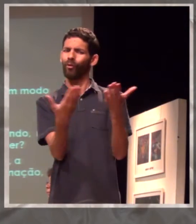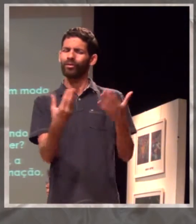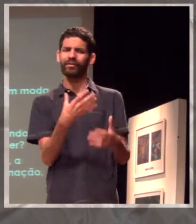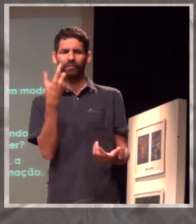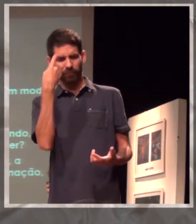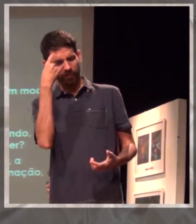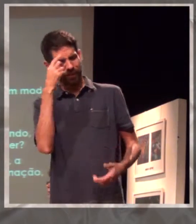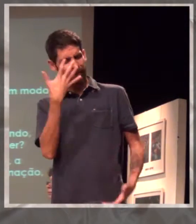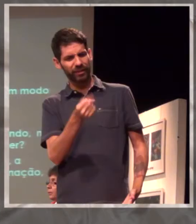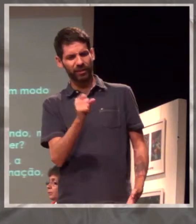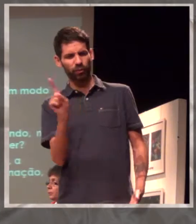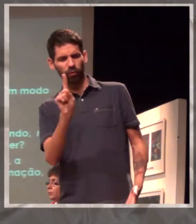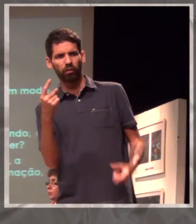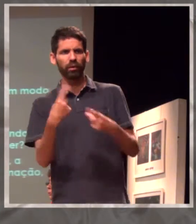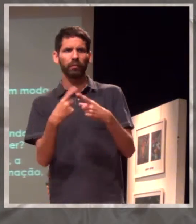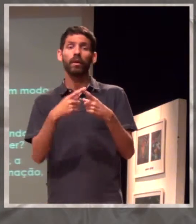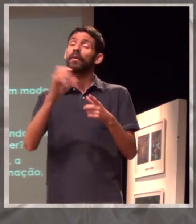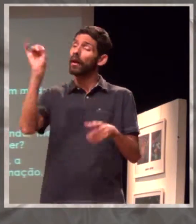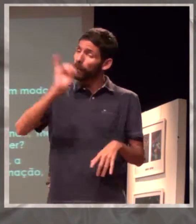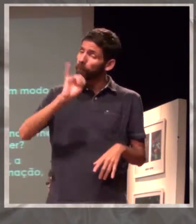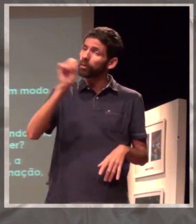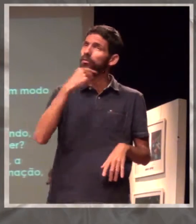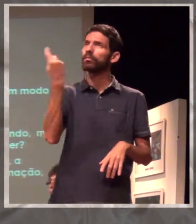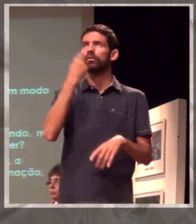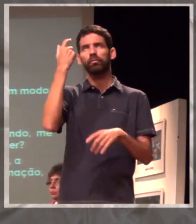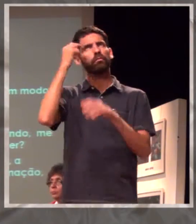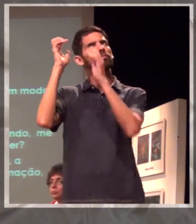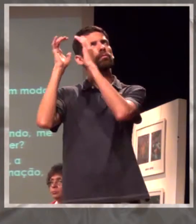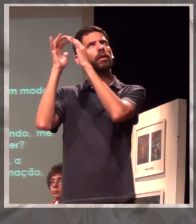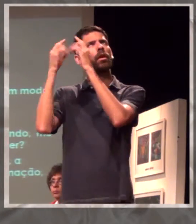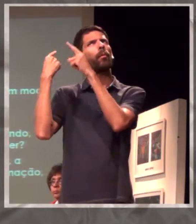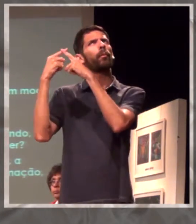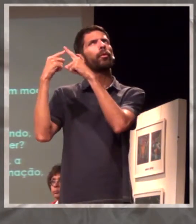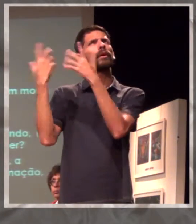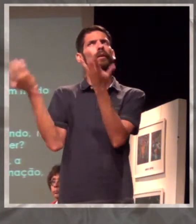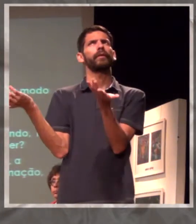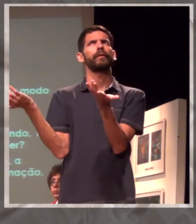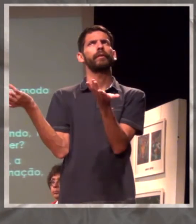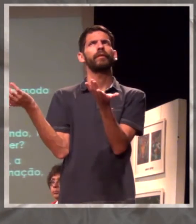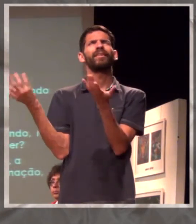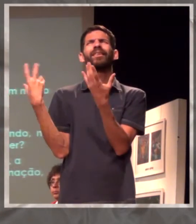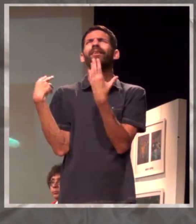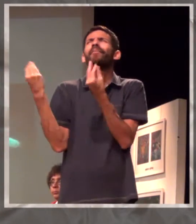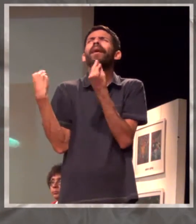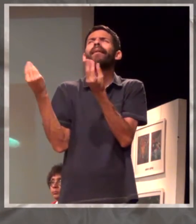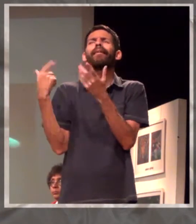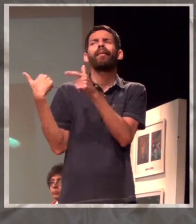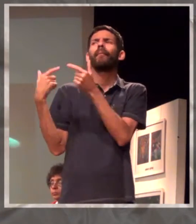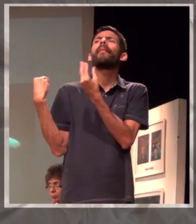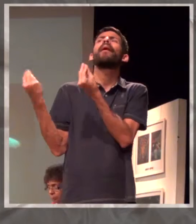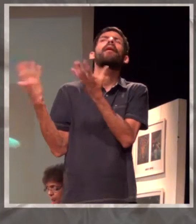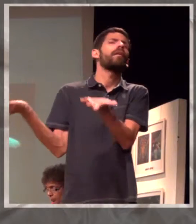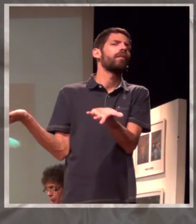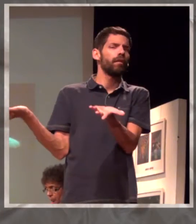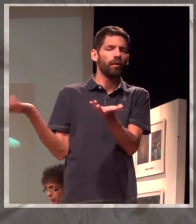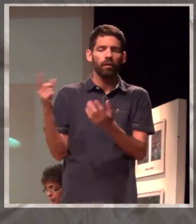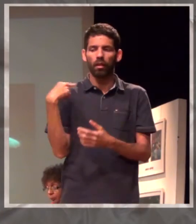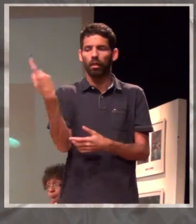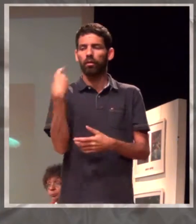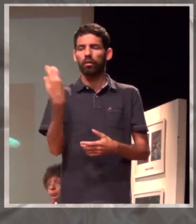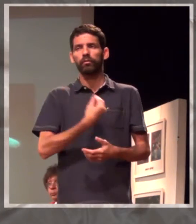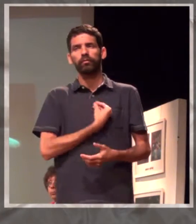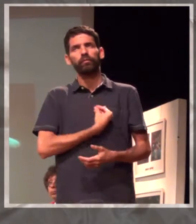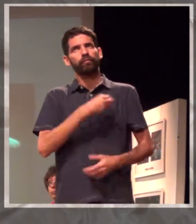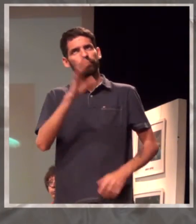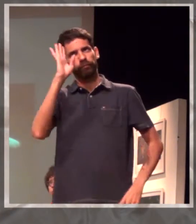tem, né? Que é fundamental a gente pensar para quê, né? E se a gente que